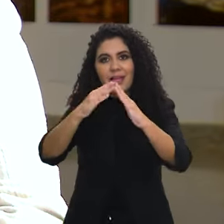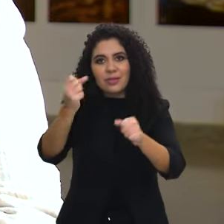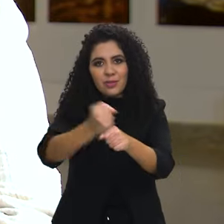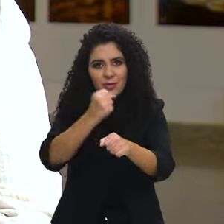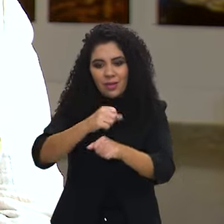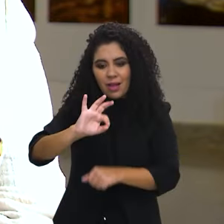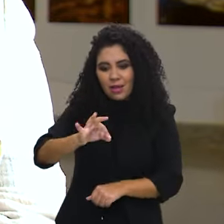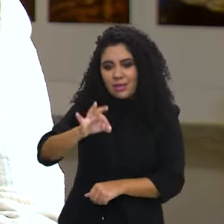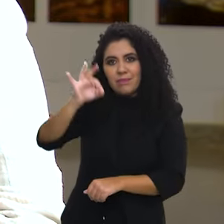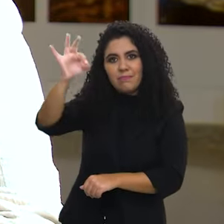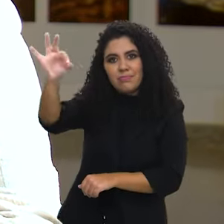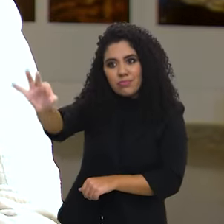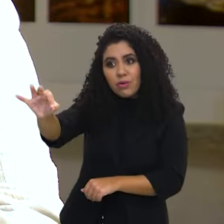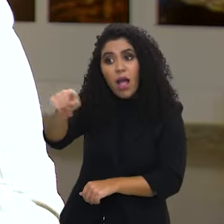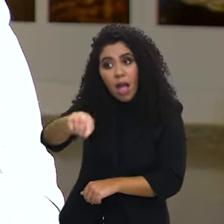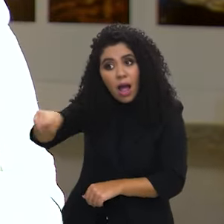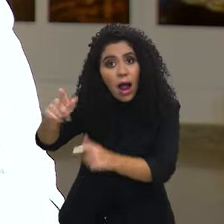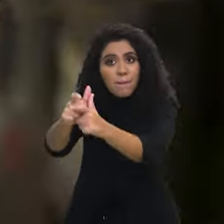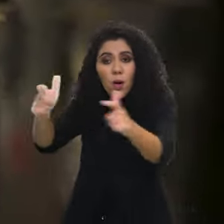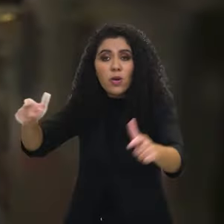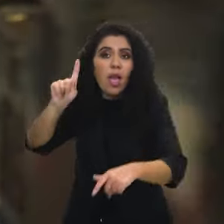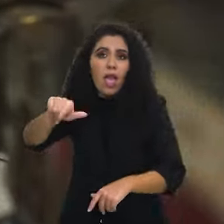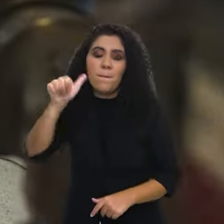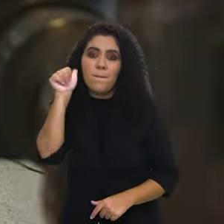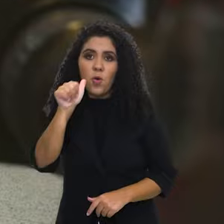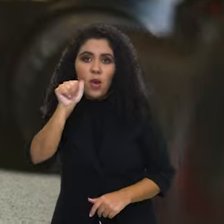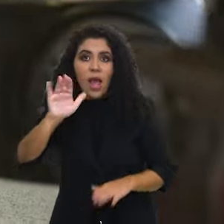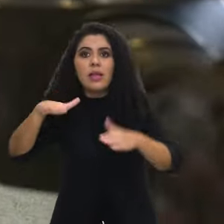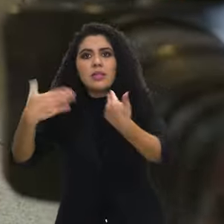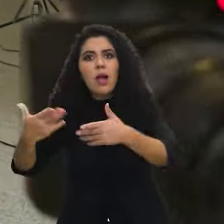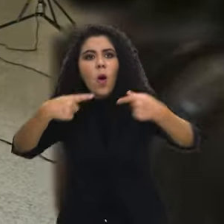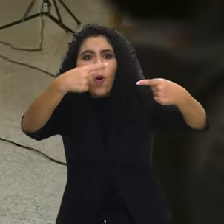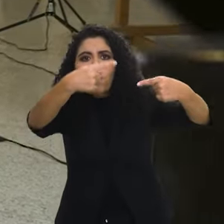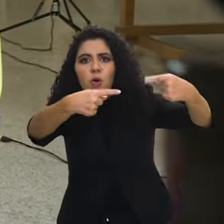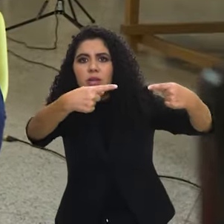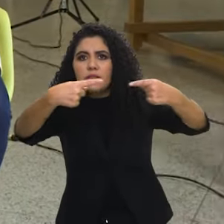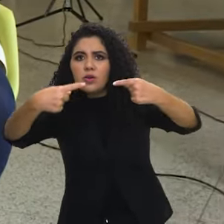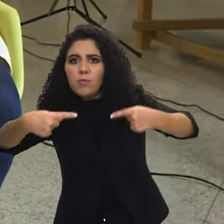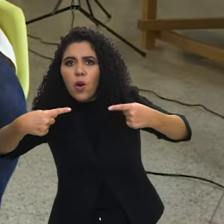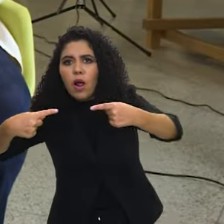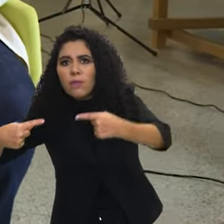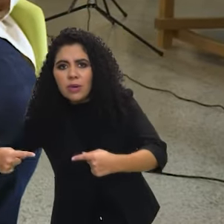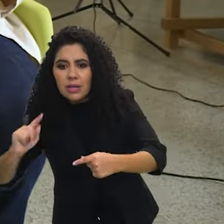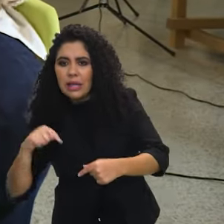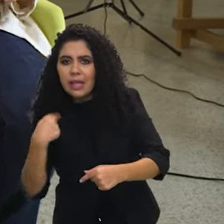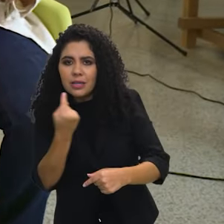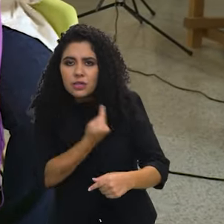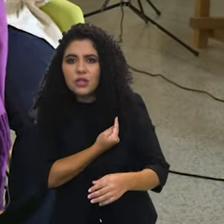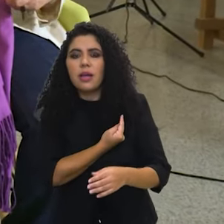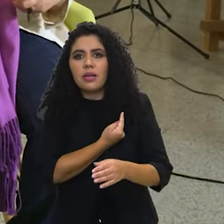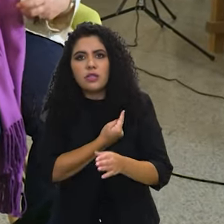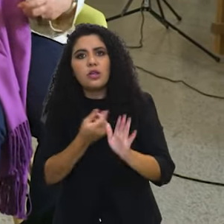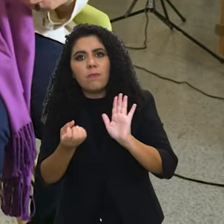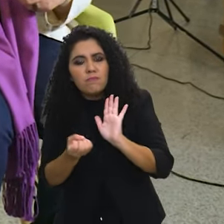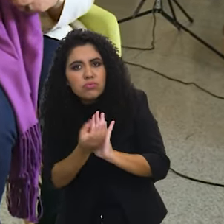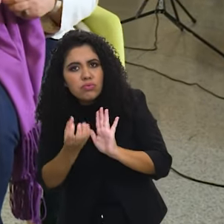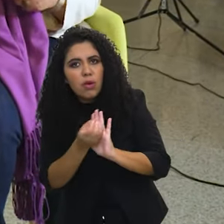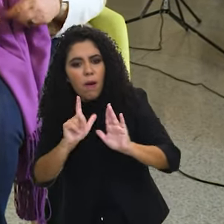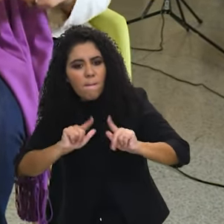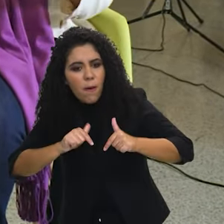Vida também são mulheres né Então essas políticas Nós levamos né como política de